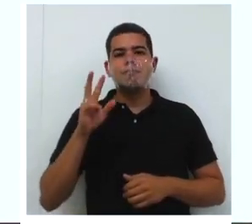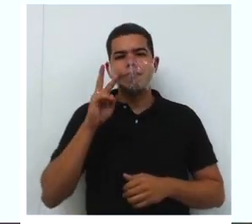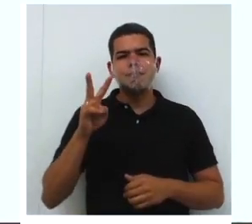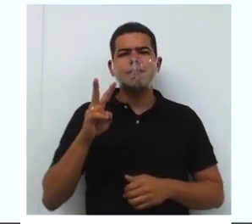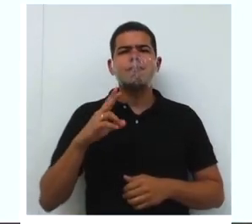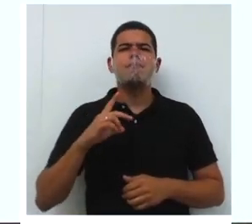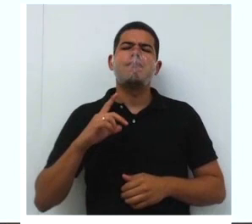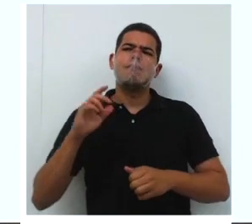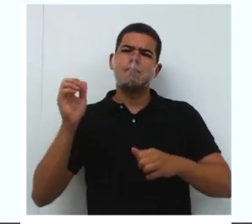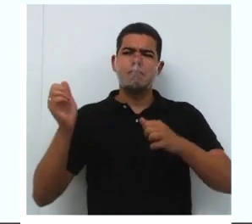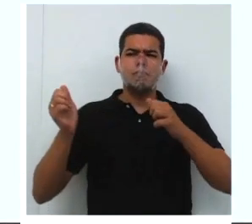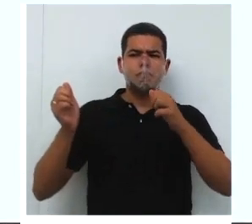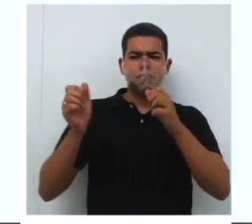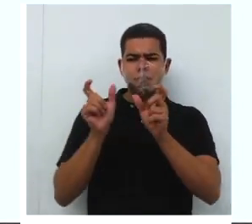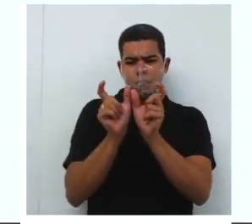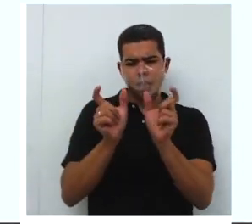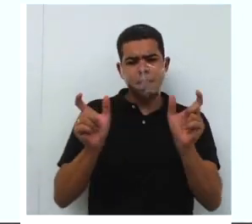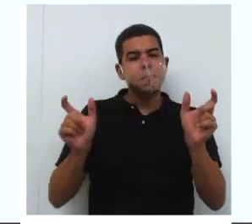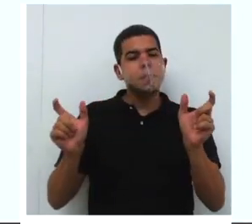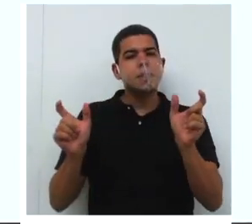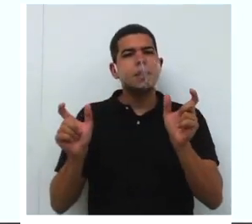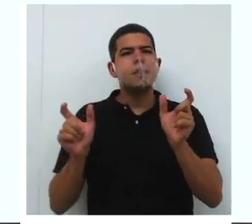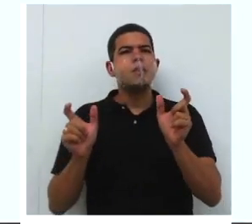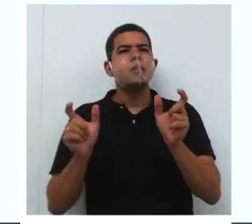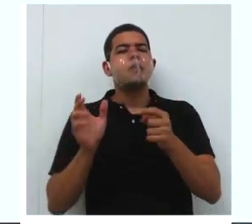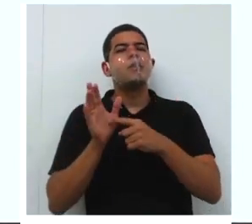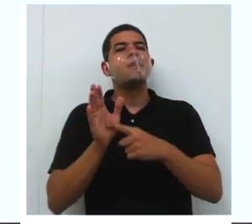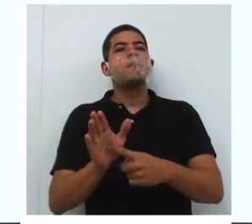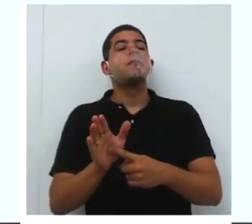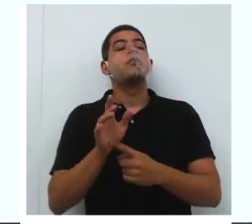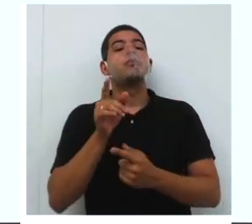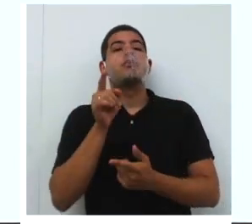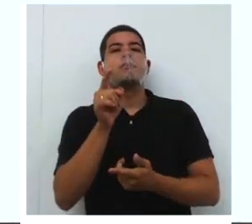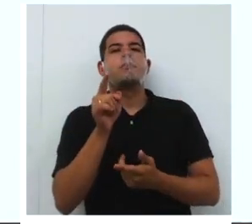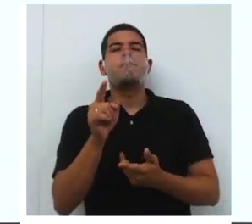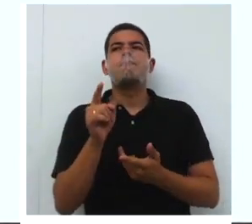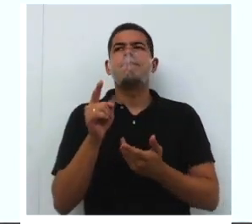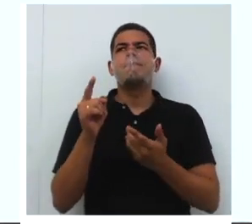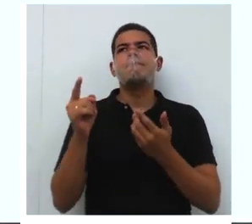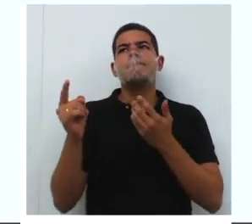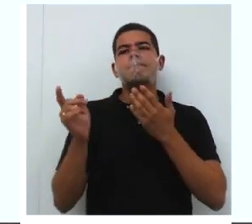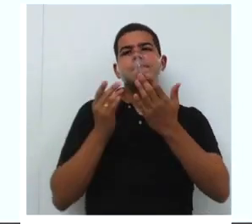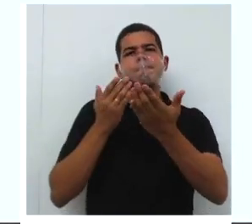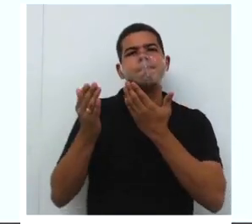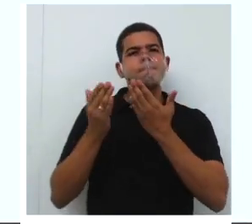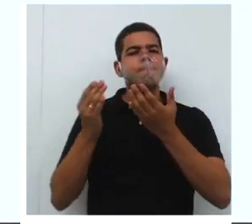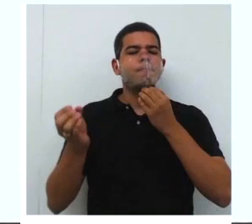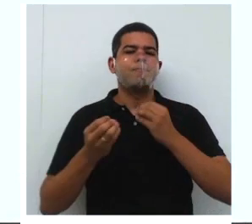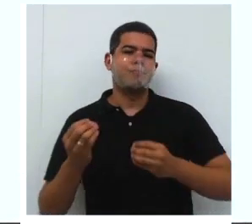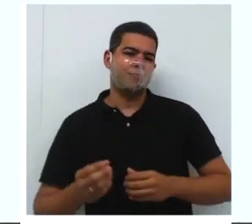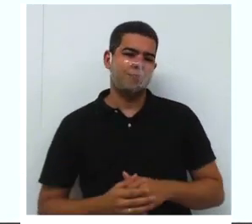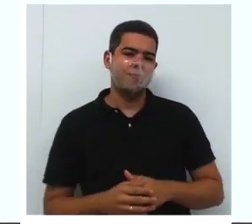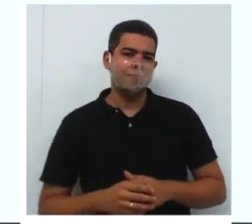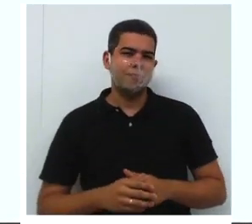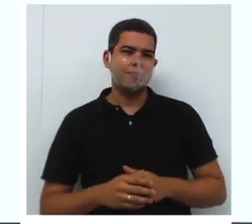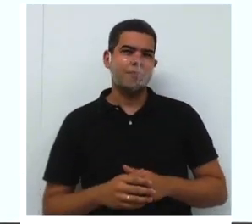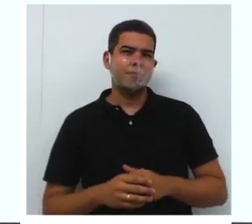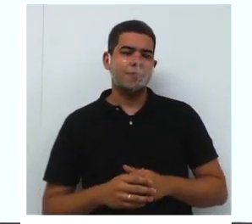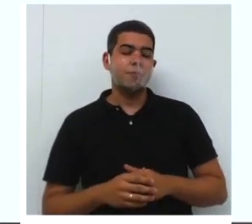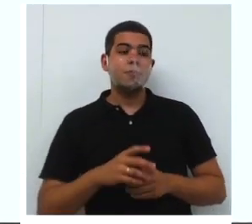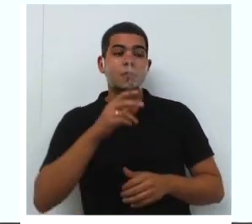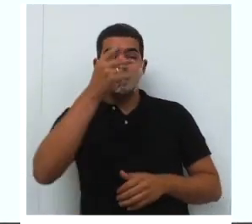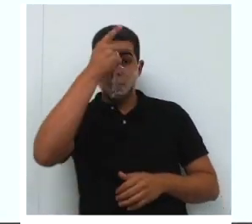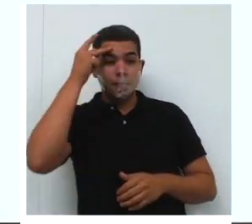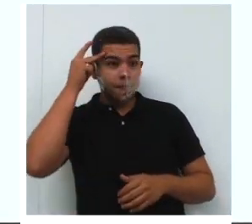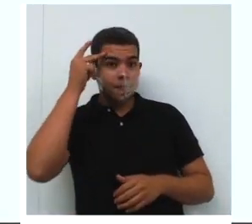essas expressões, elas mostram como você se comunica, porque o ser humano, ele é um